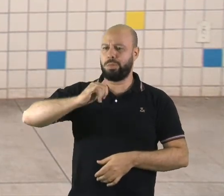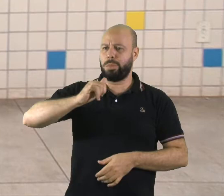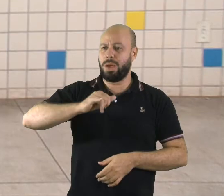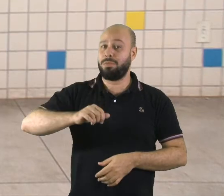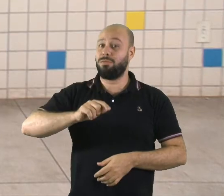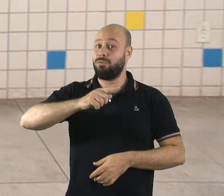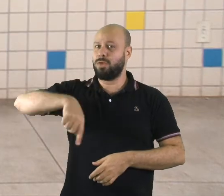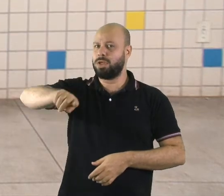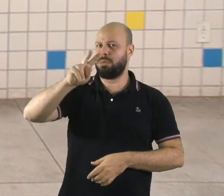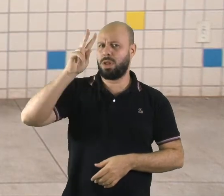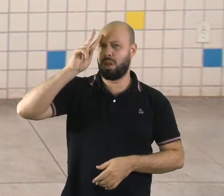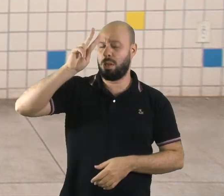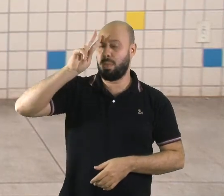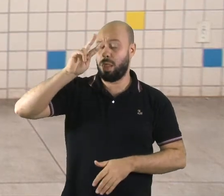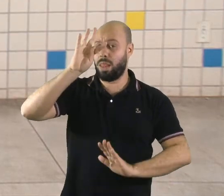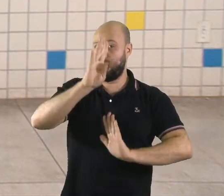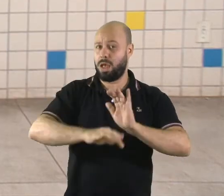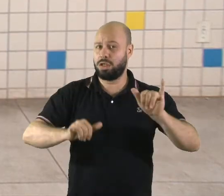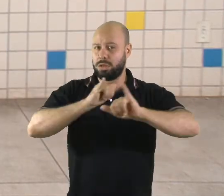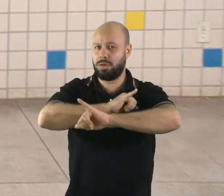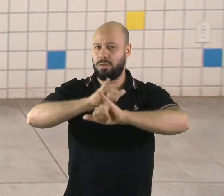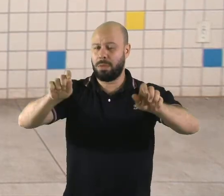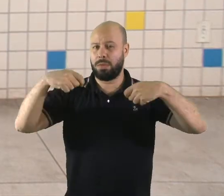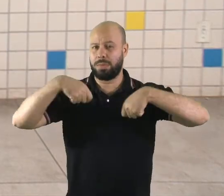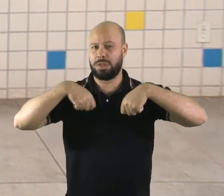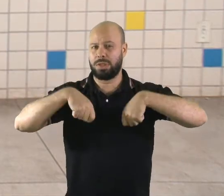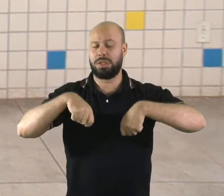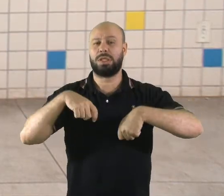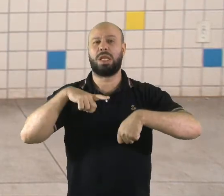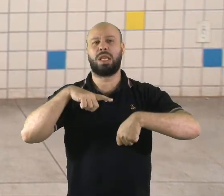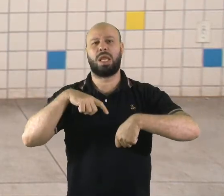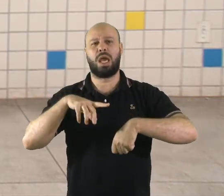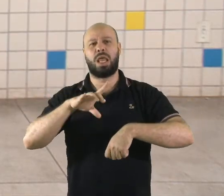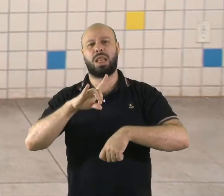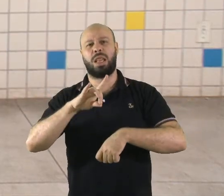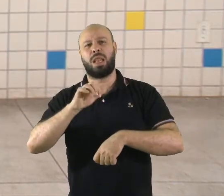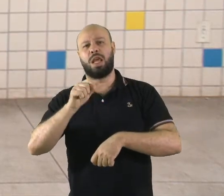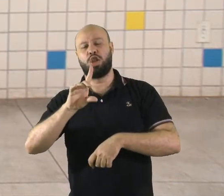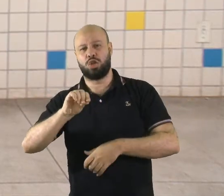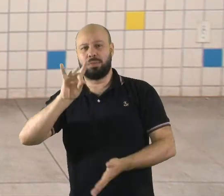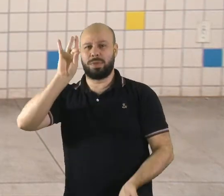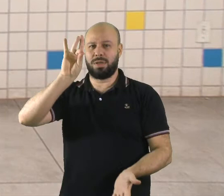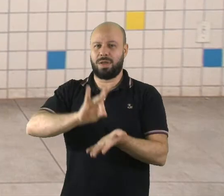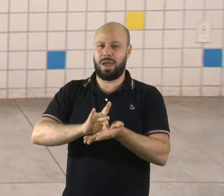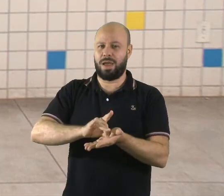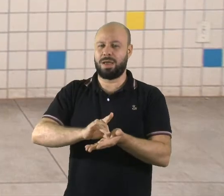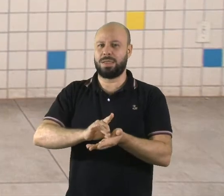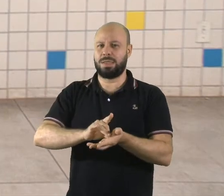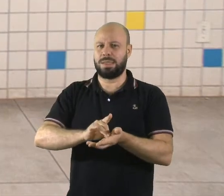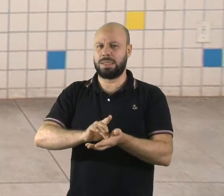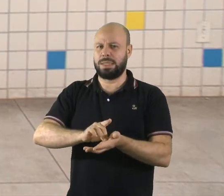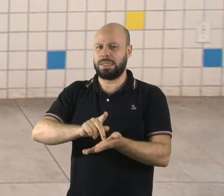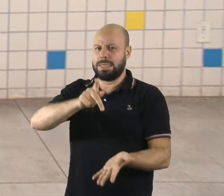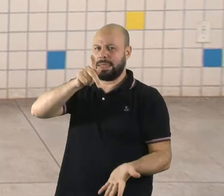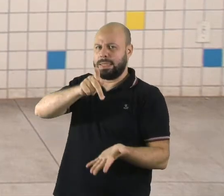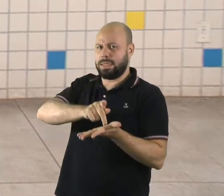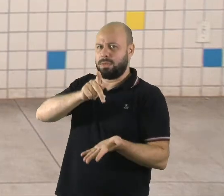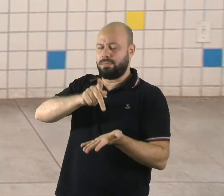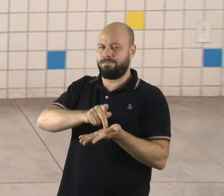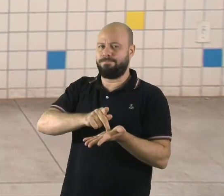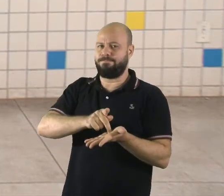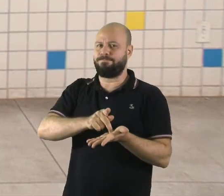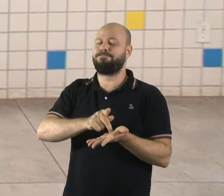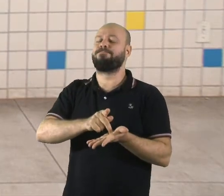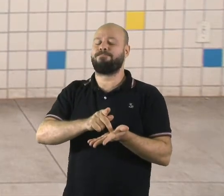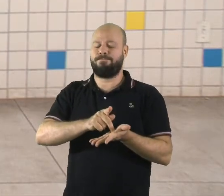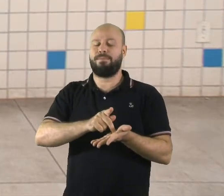lembrarem que um texto informativo precisa ter dados reais, verídicos e sempre